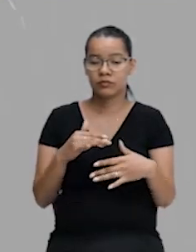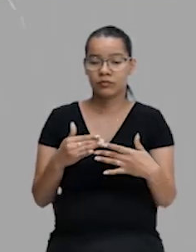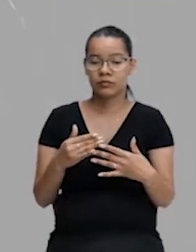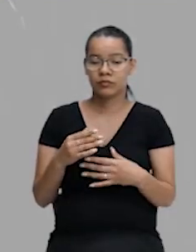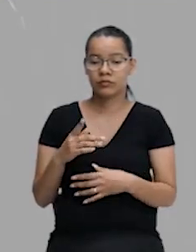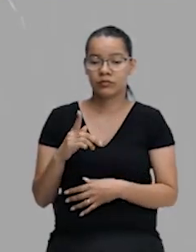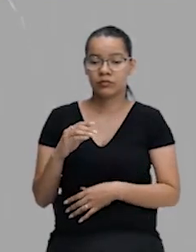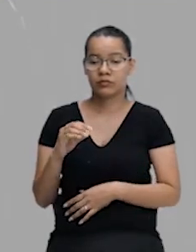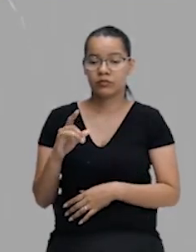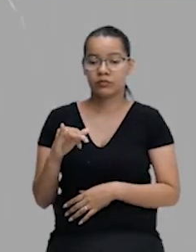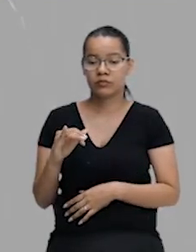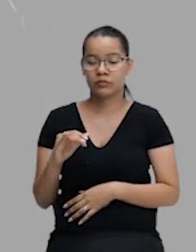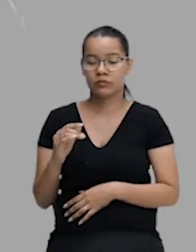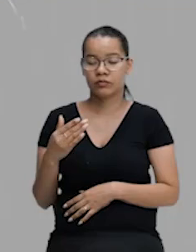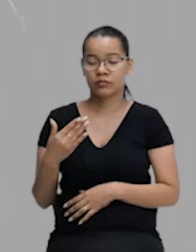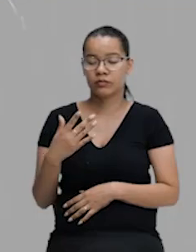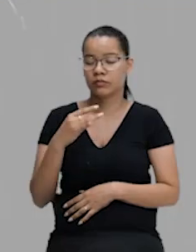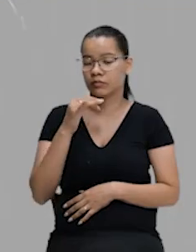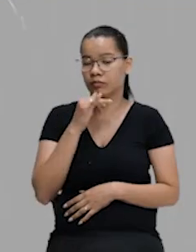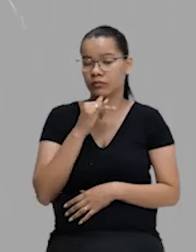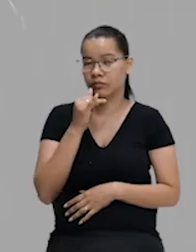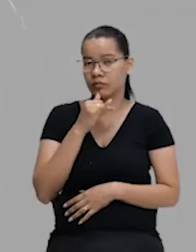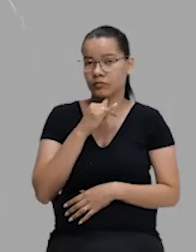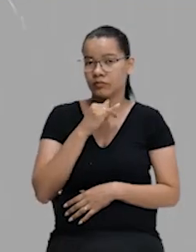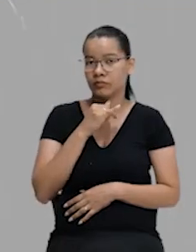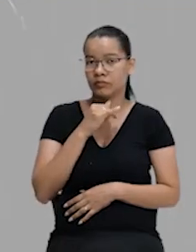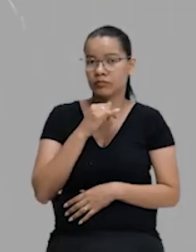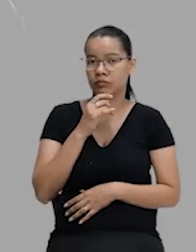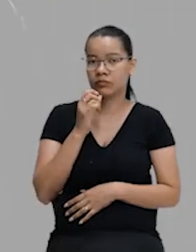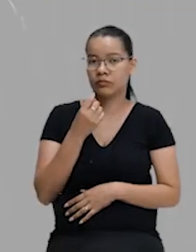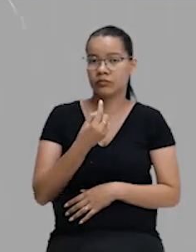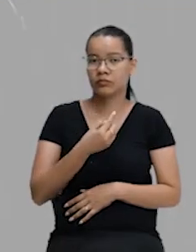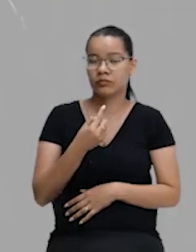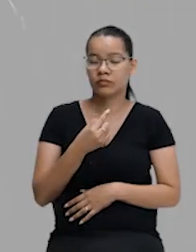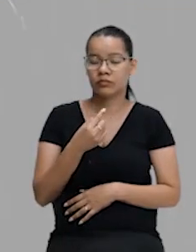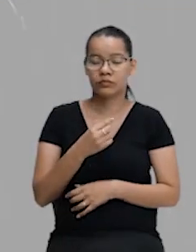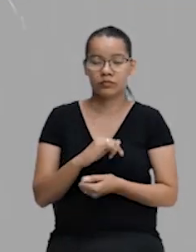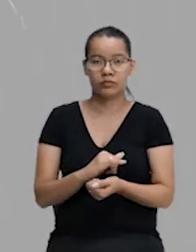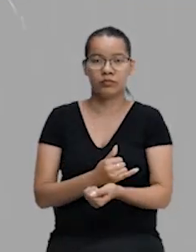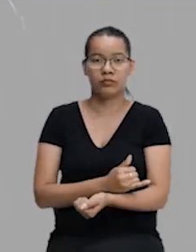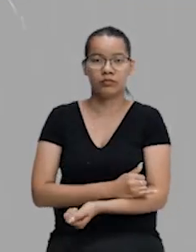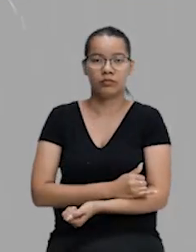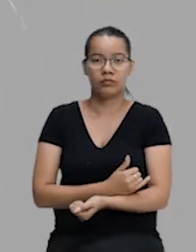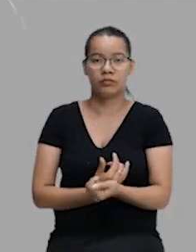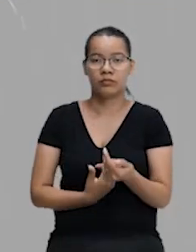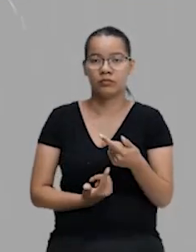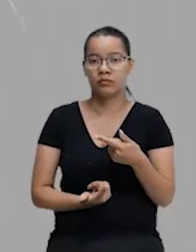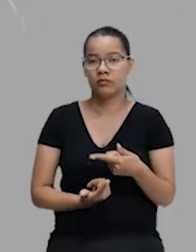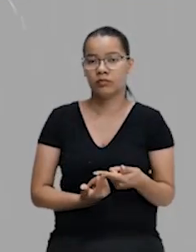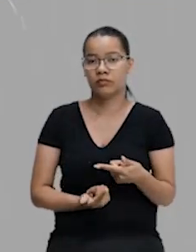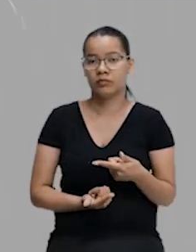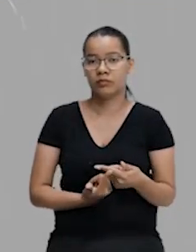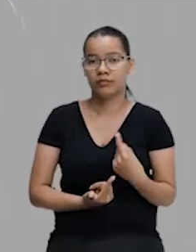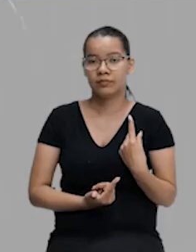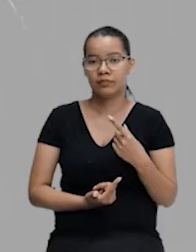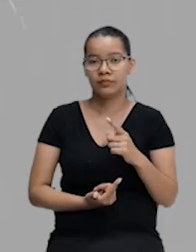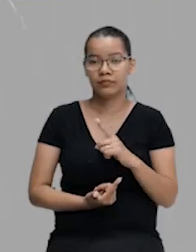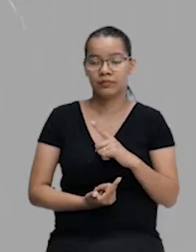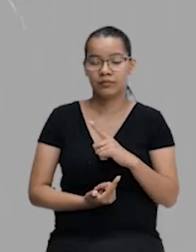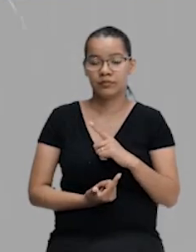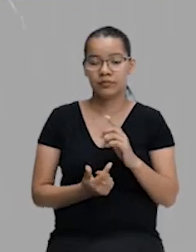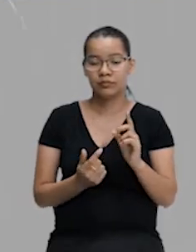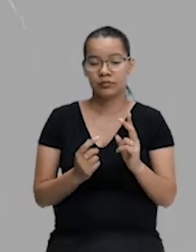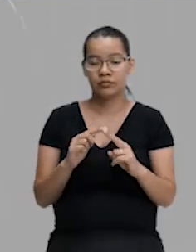óleo. Aqui, o exemplo, turminha, é o exemplo de uma gordura. Por quê? Porque nós temos